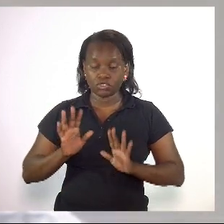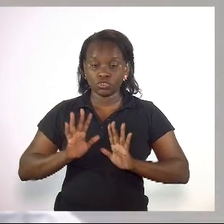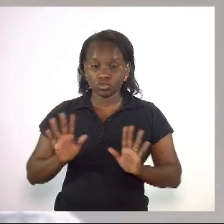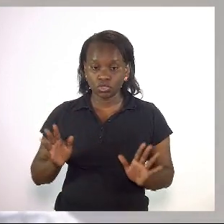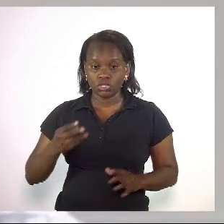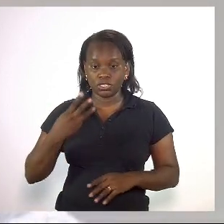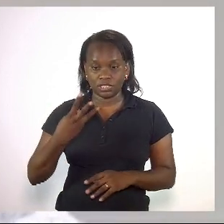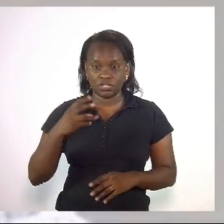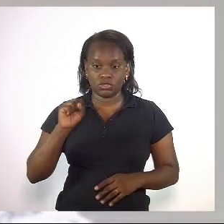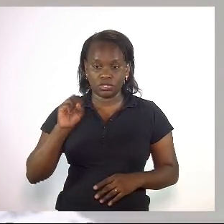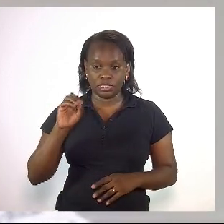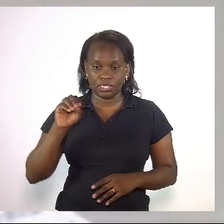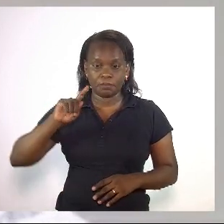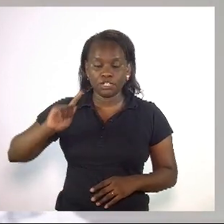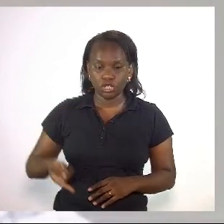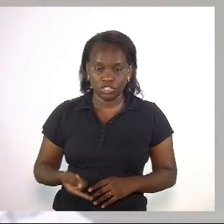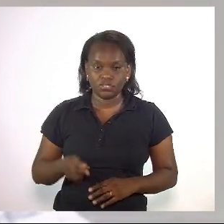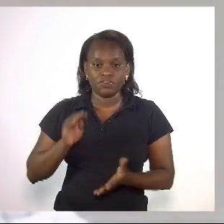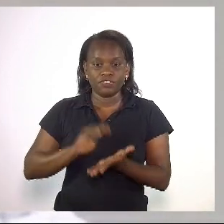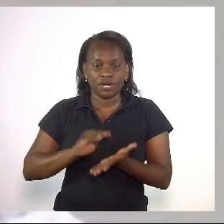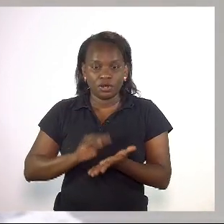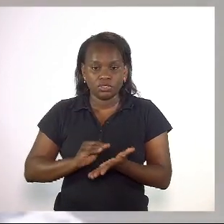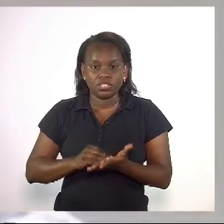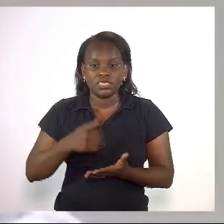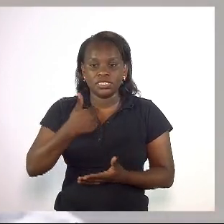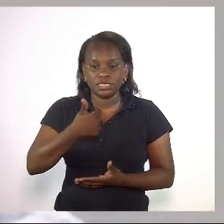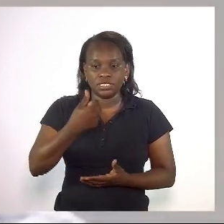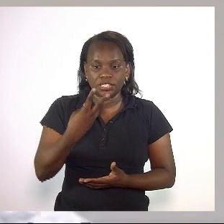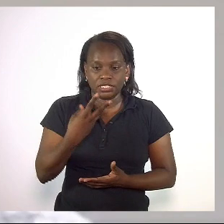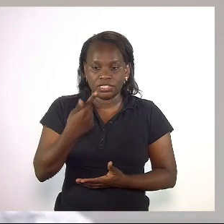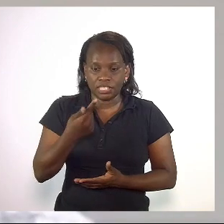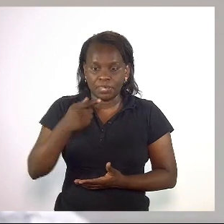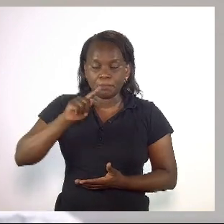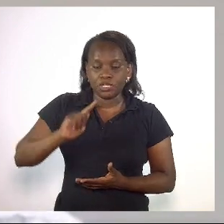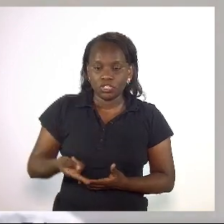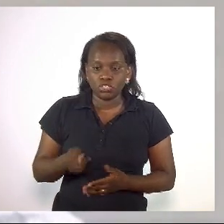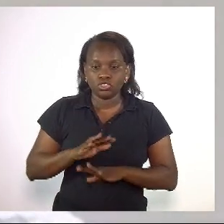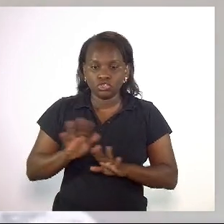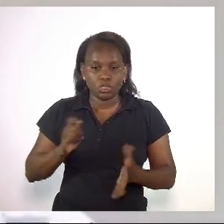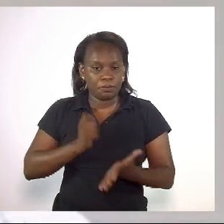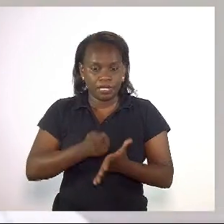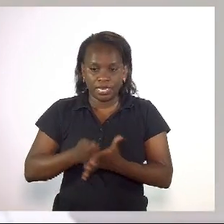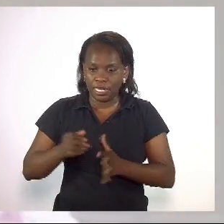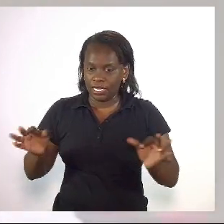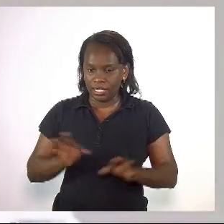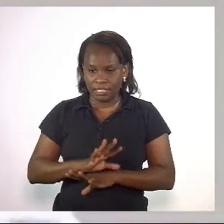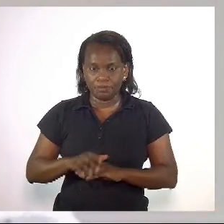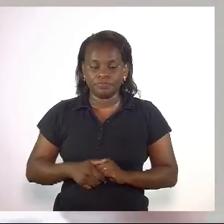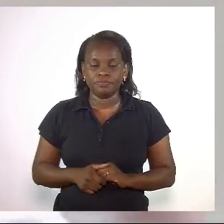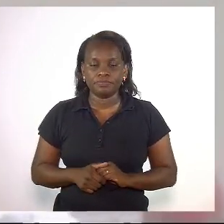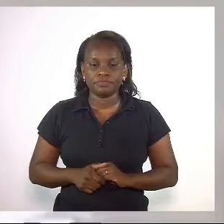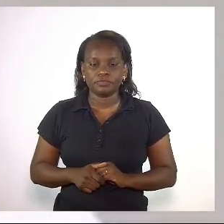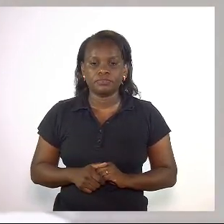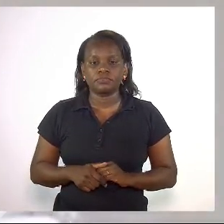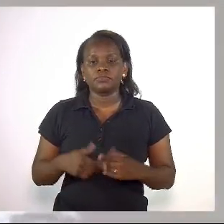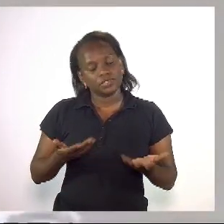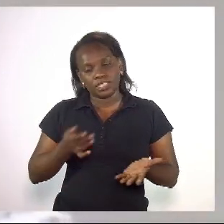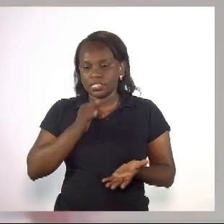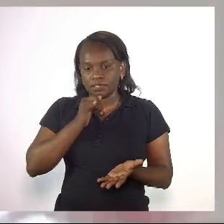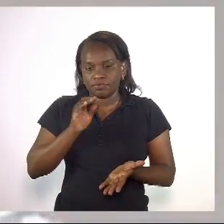380 milhões. Faltam apenas mais 137 milhões para a gente pagar esse ano. Desculpa.